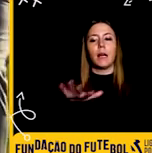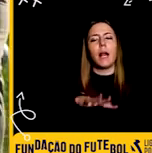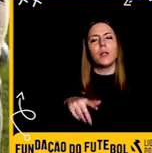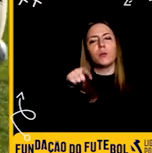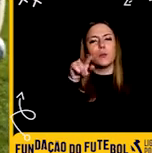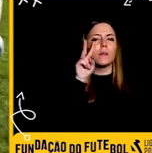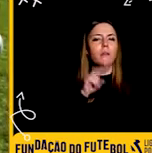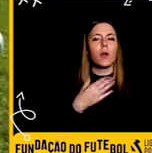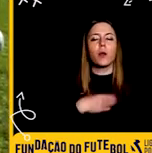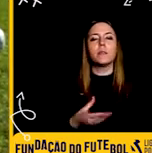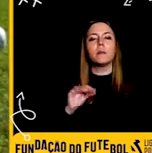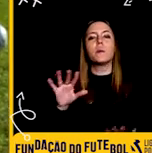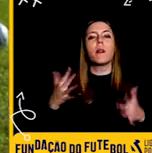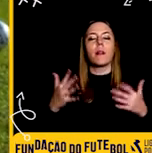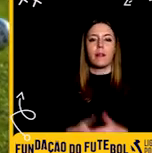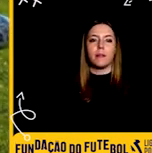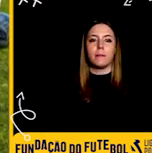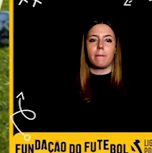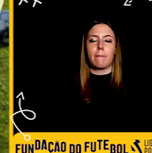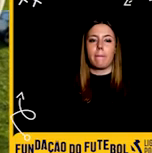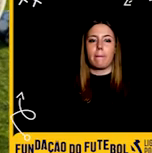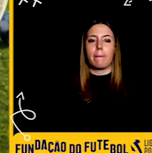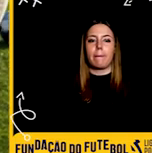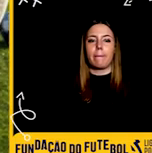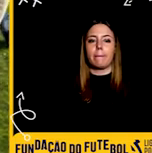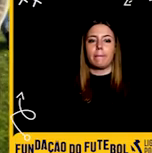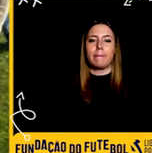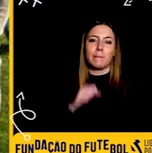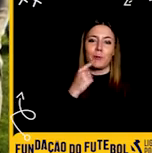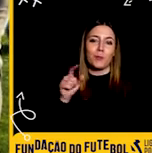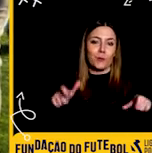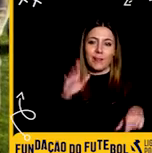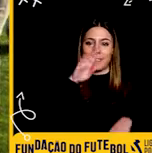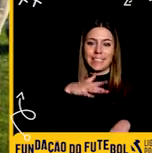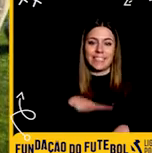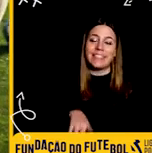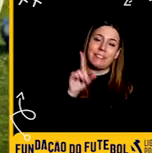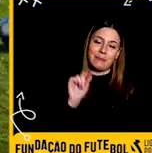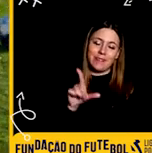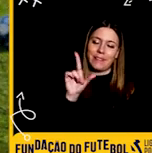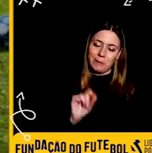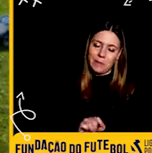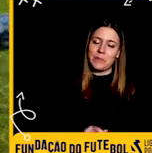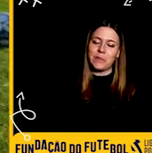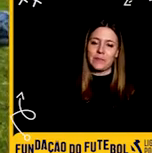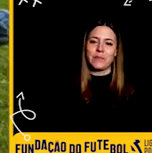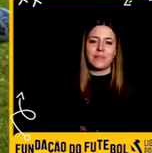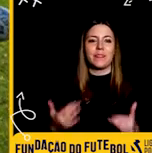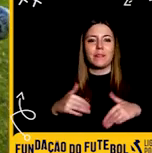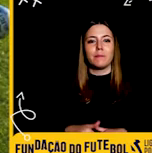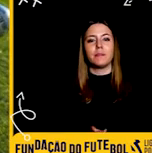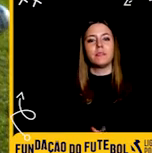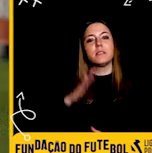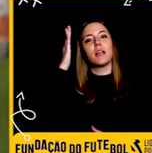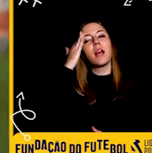que mais gostas de visitar? Pá... Podes dizer o estádio, se quiseres. Também.